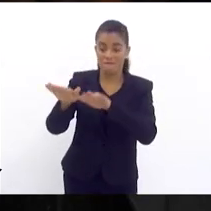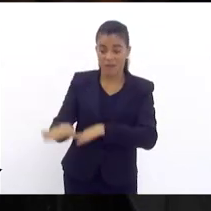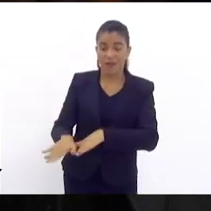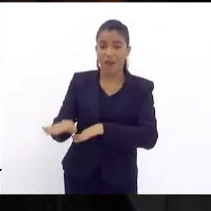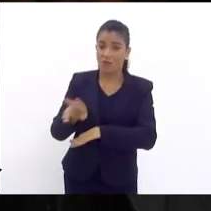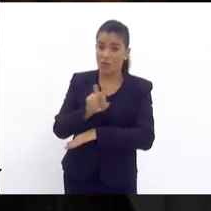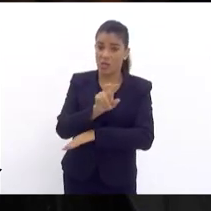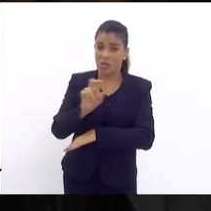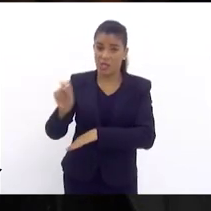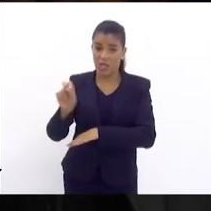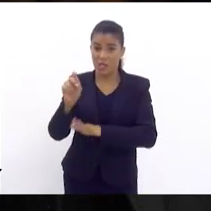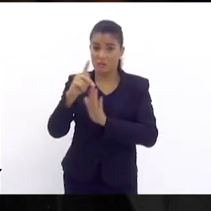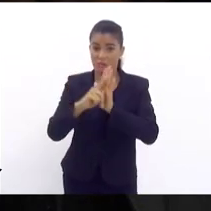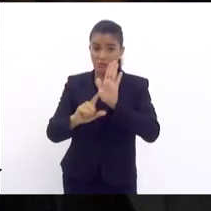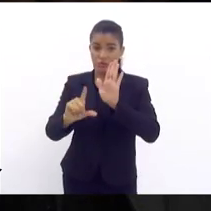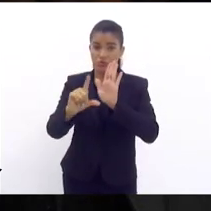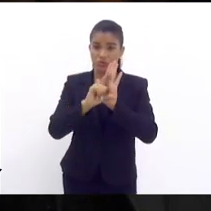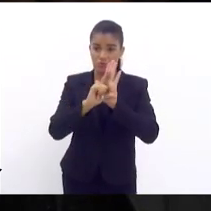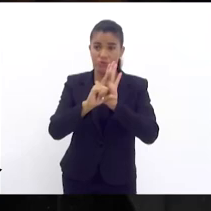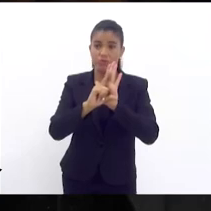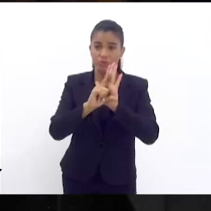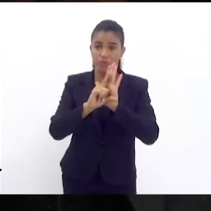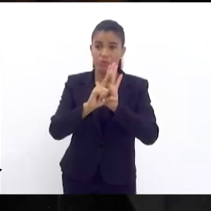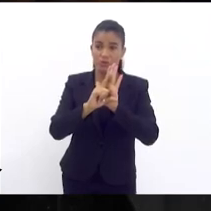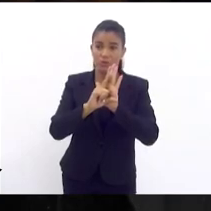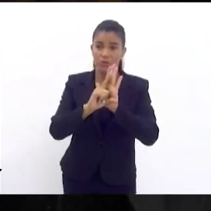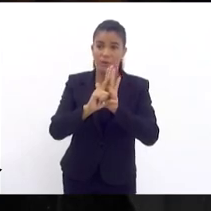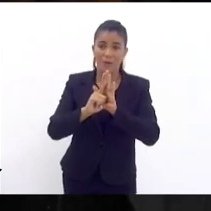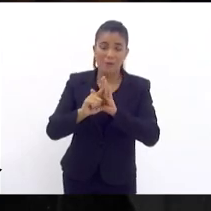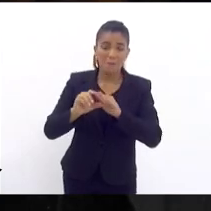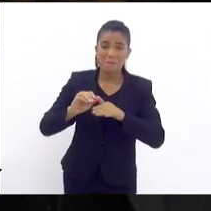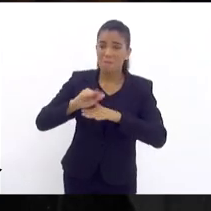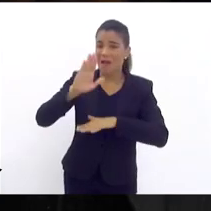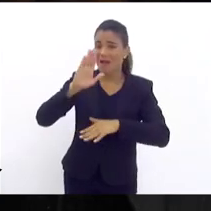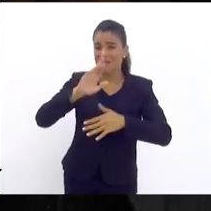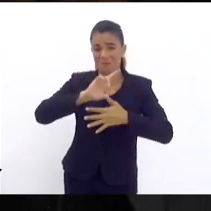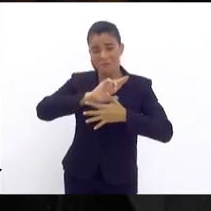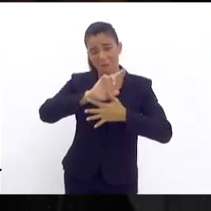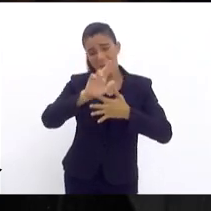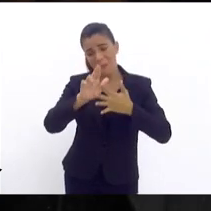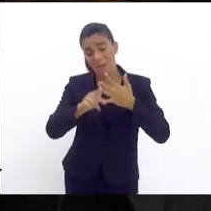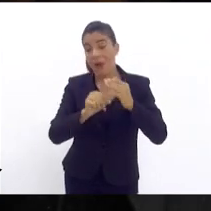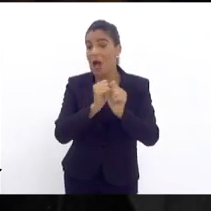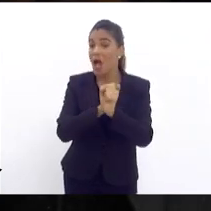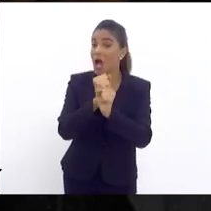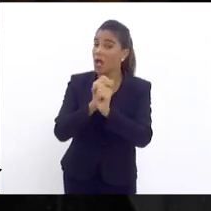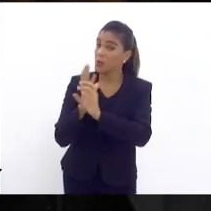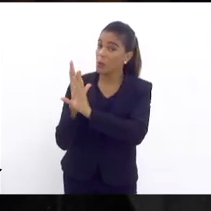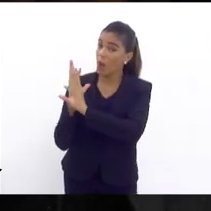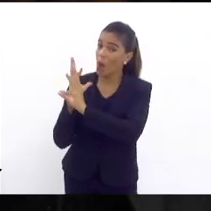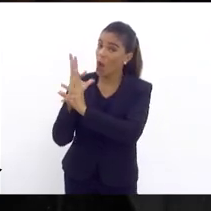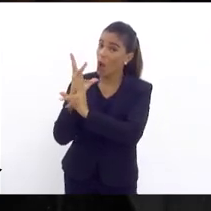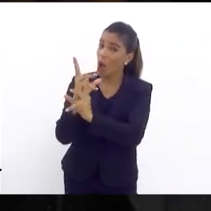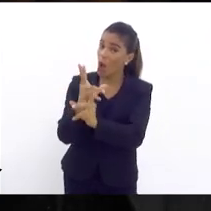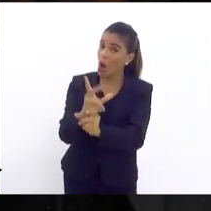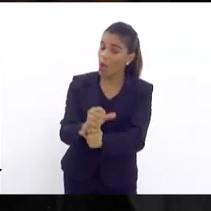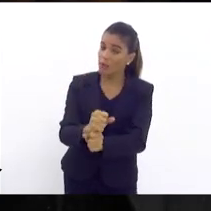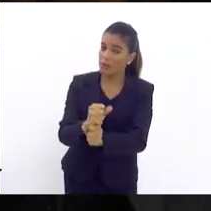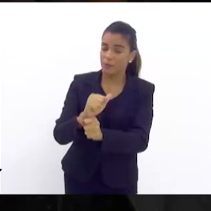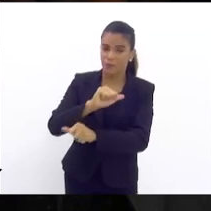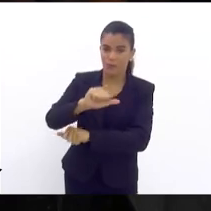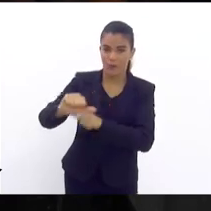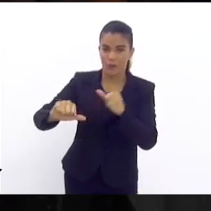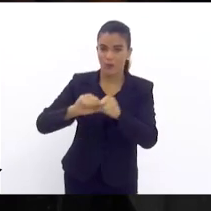500 projetos de leis dos mais diversos anos sem vira pauta